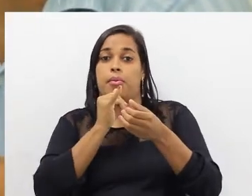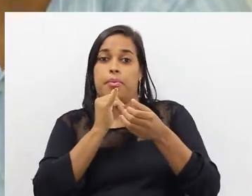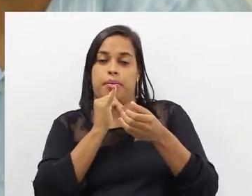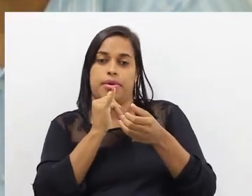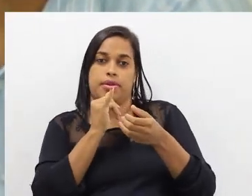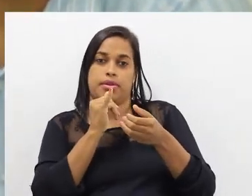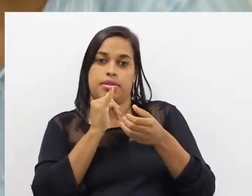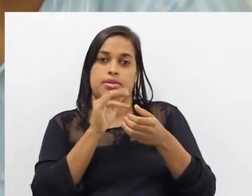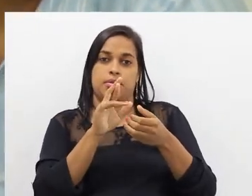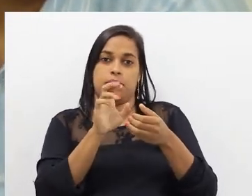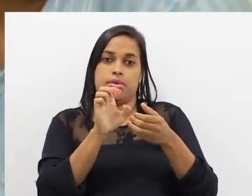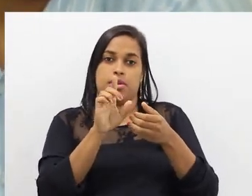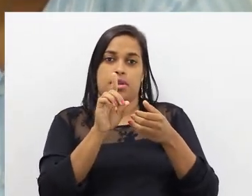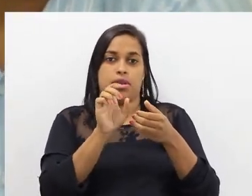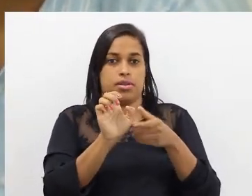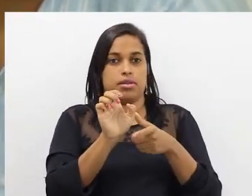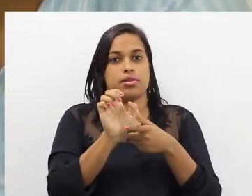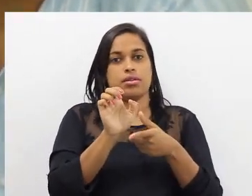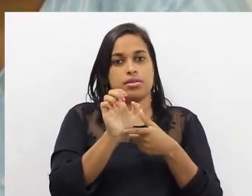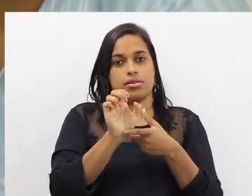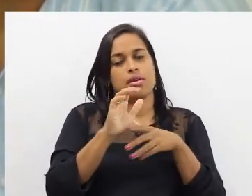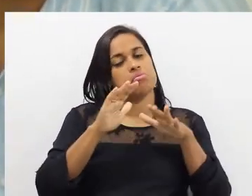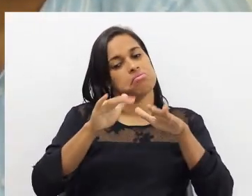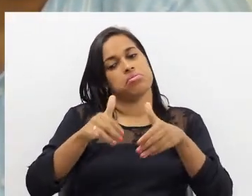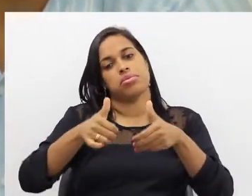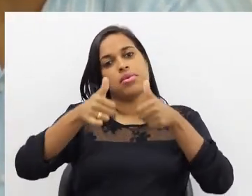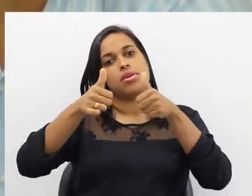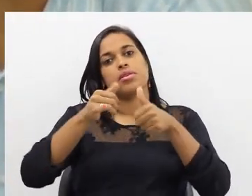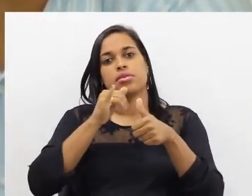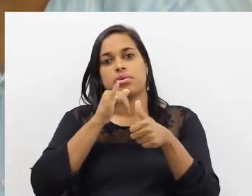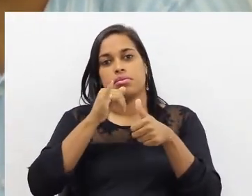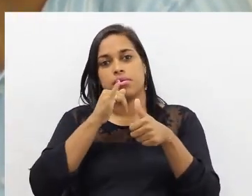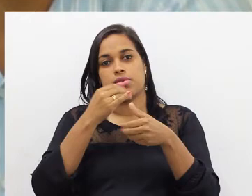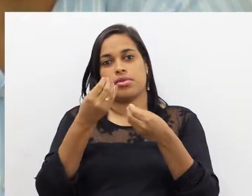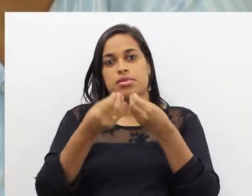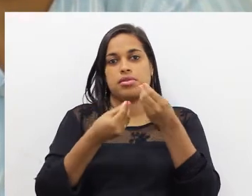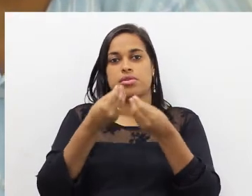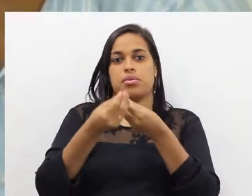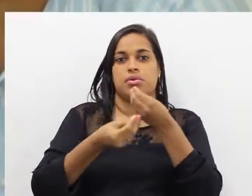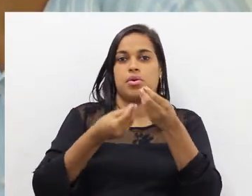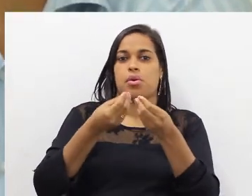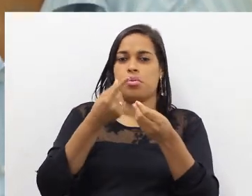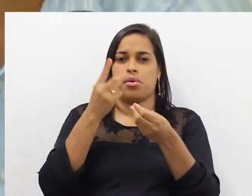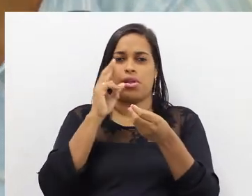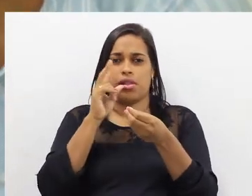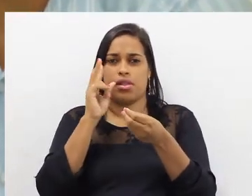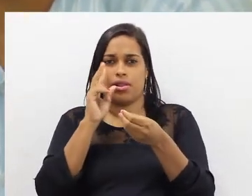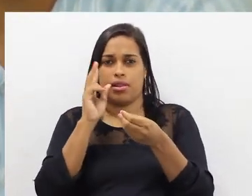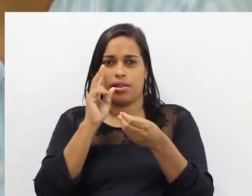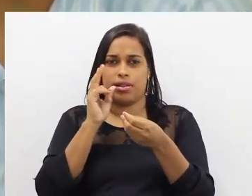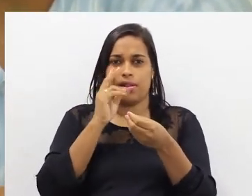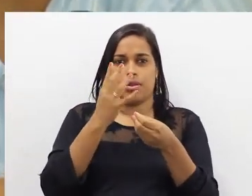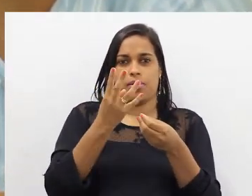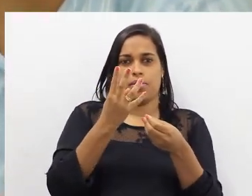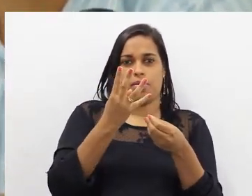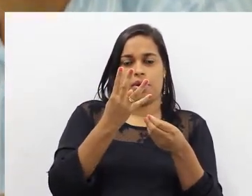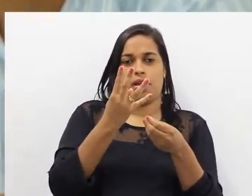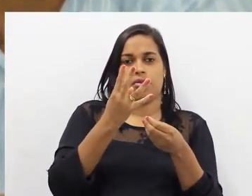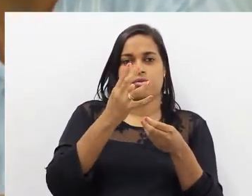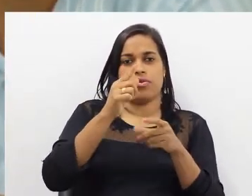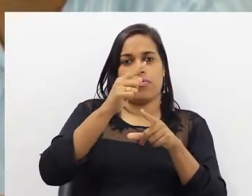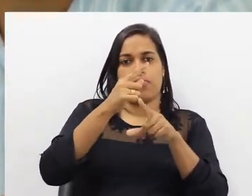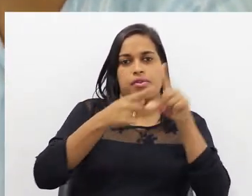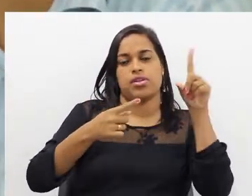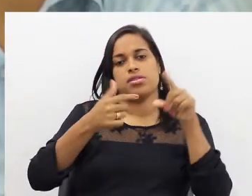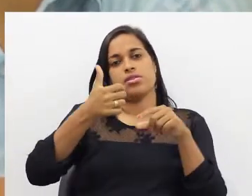esse token, que a melhor analogia que a gente faz a ele é um bastão. Lembra da corrida de revezamento 4x100? O corredor só pode